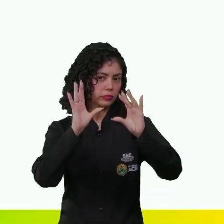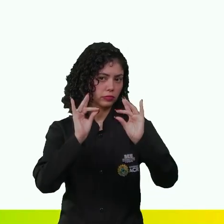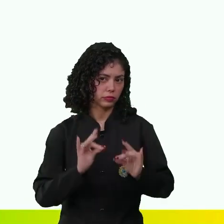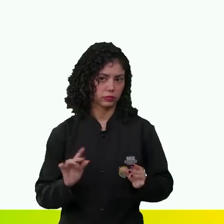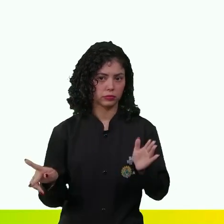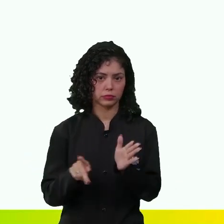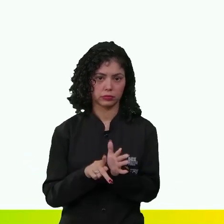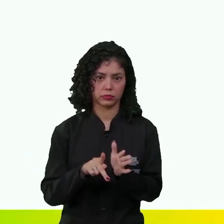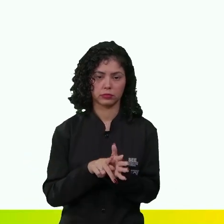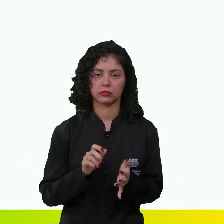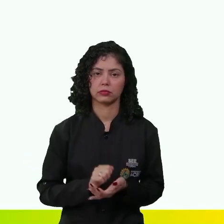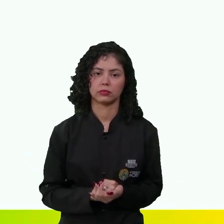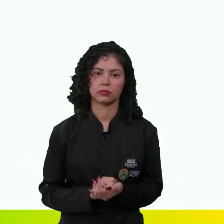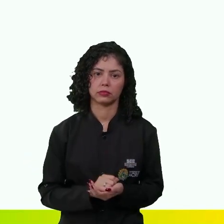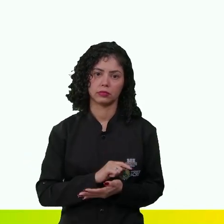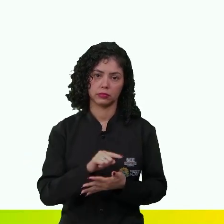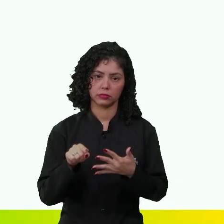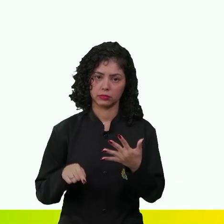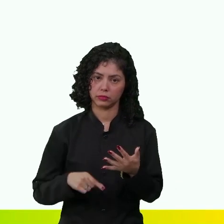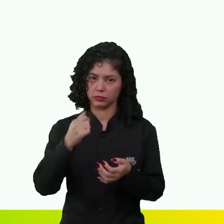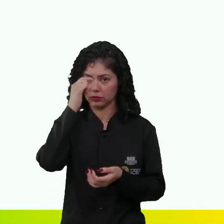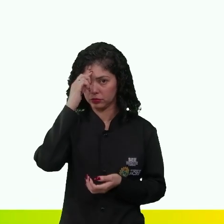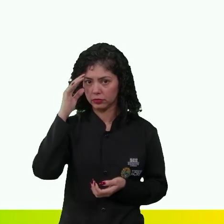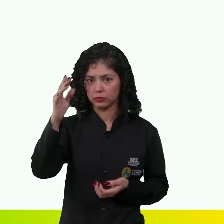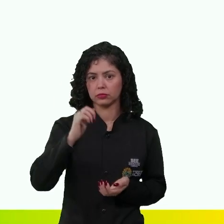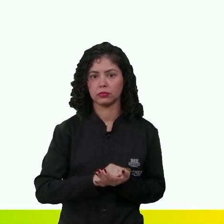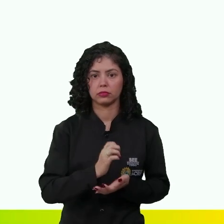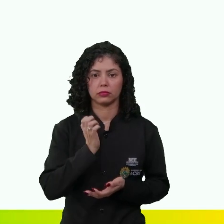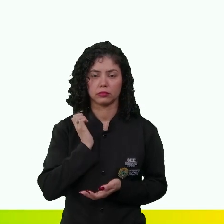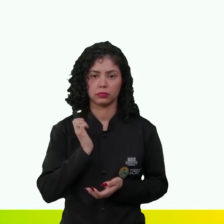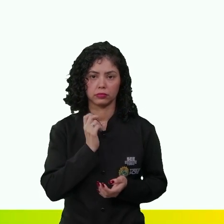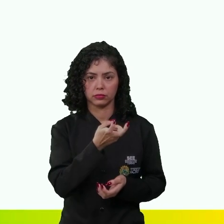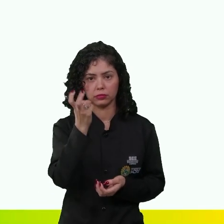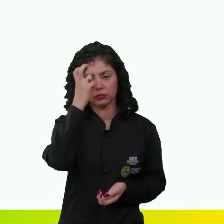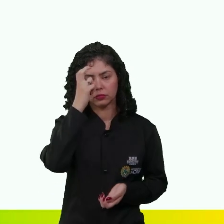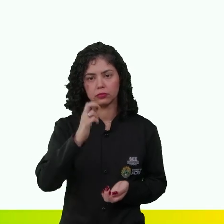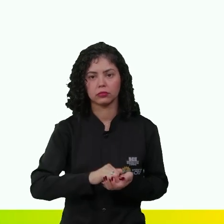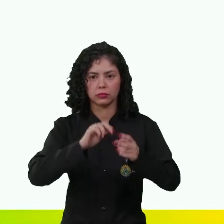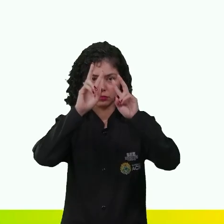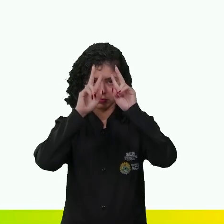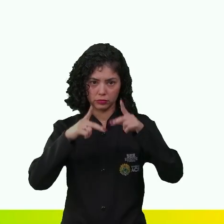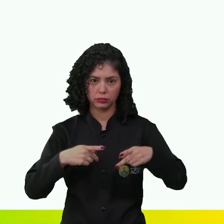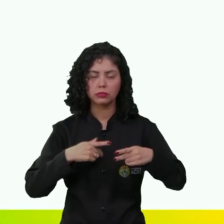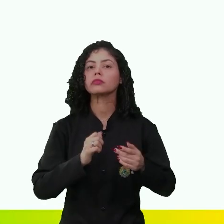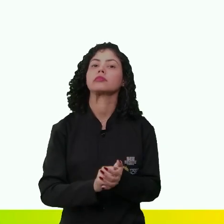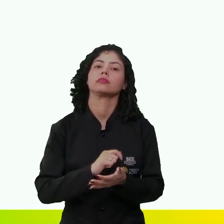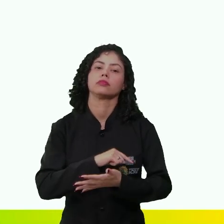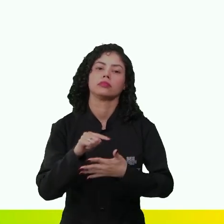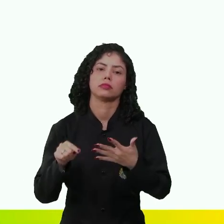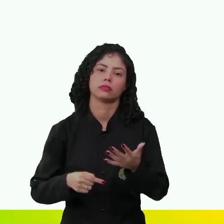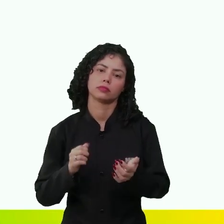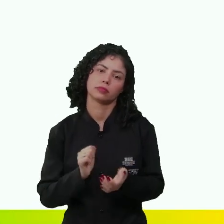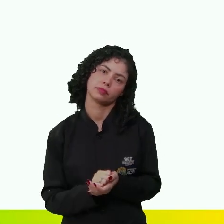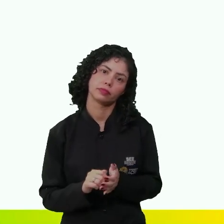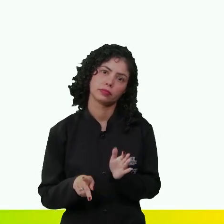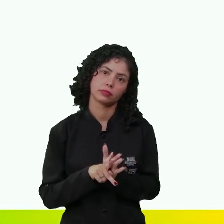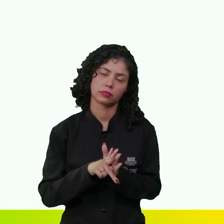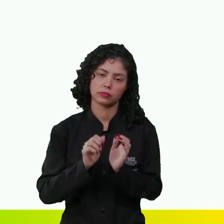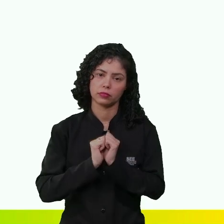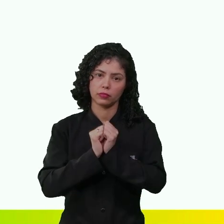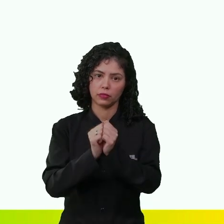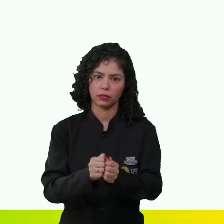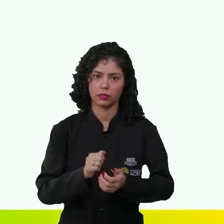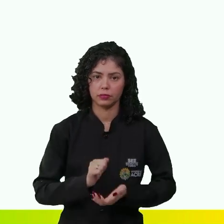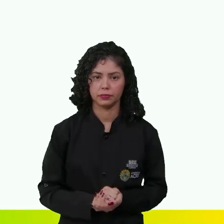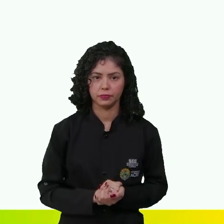características estéticas próprias. Essa diversidade reflete a riqueza cultural da humanidade e as múltiplas formas de estar no mundo. E